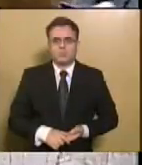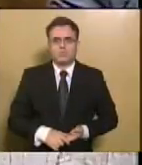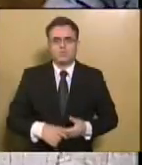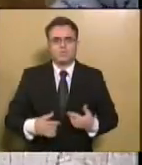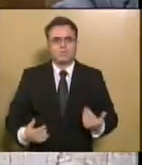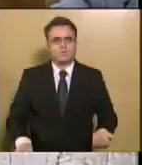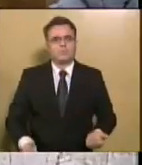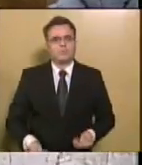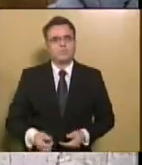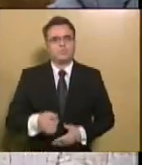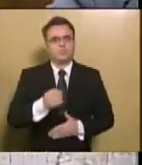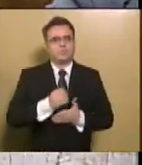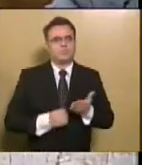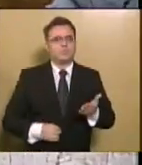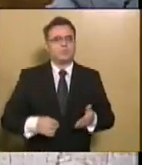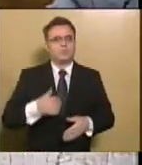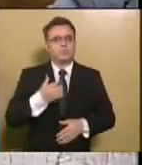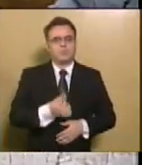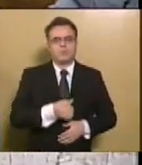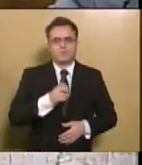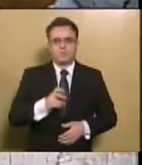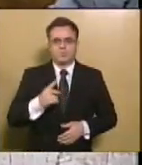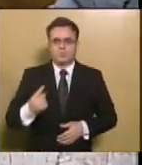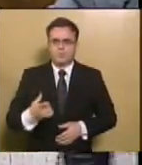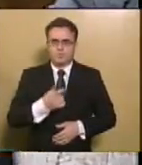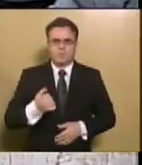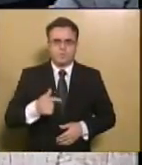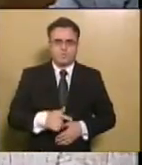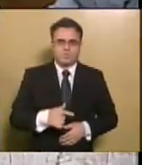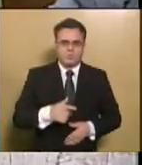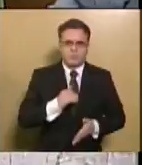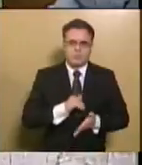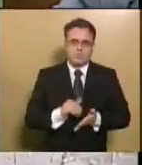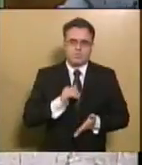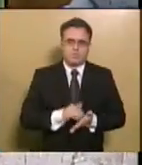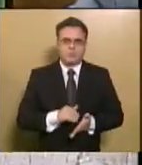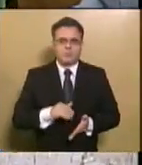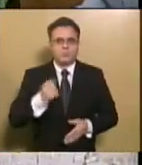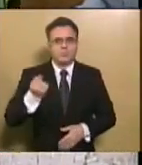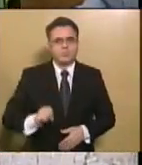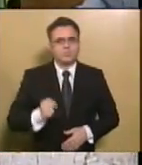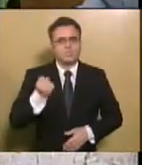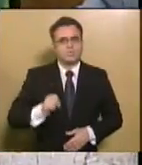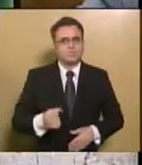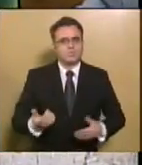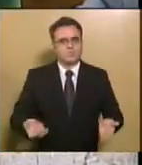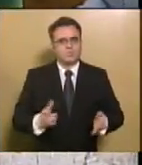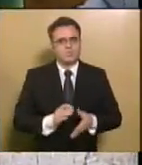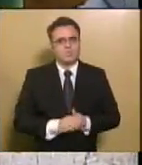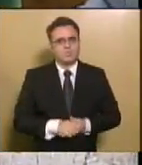Ofício número 651, de 2017, da Secretaria do Estado de Sergipe.